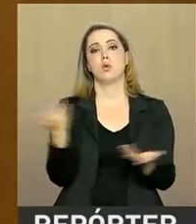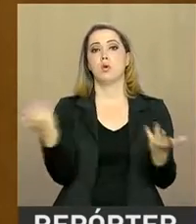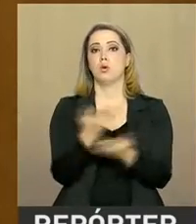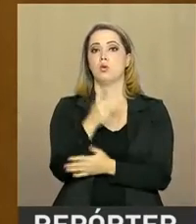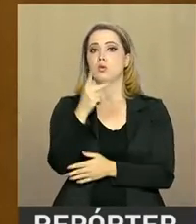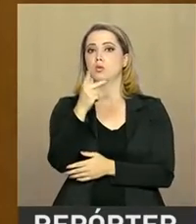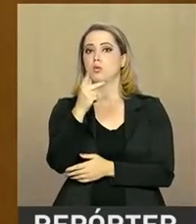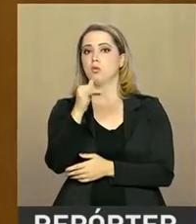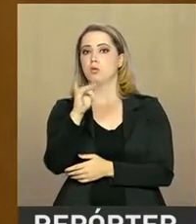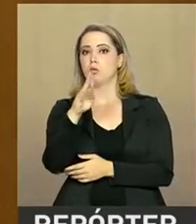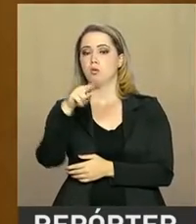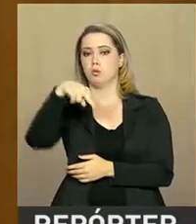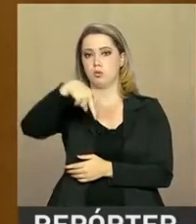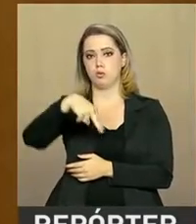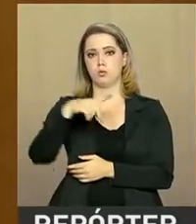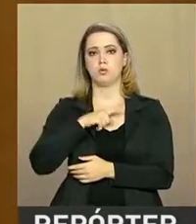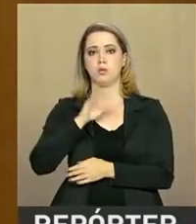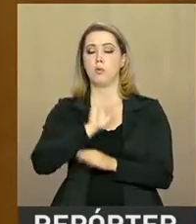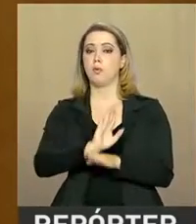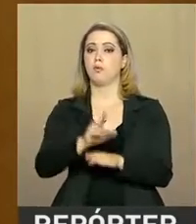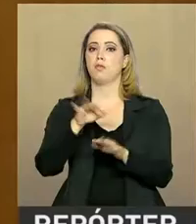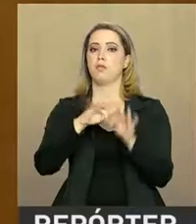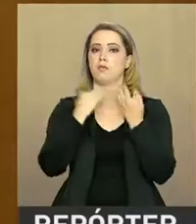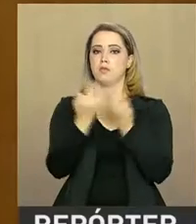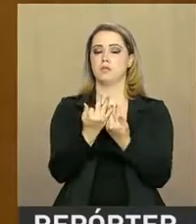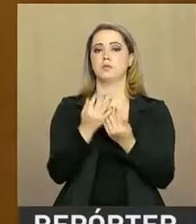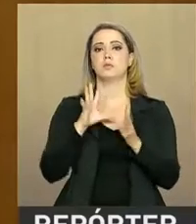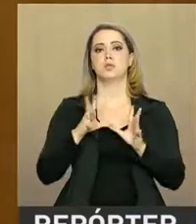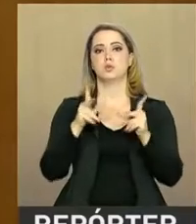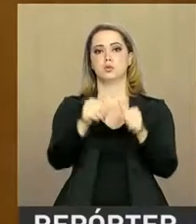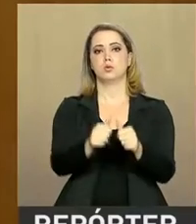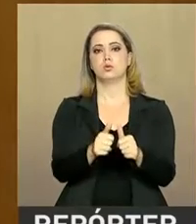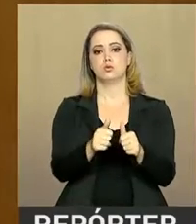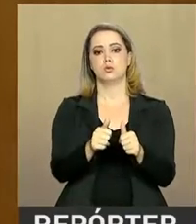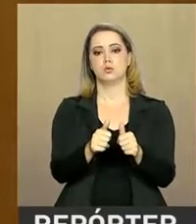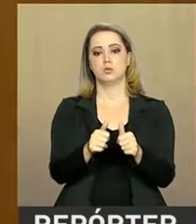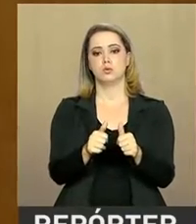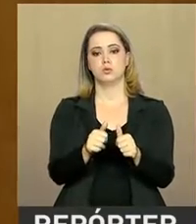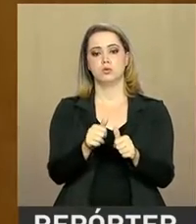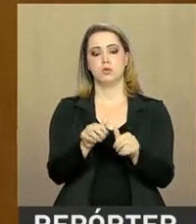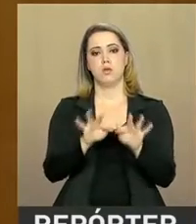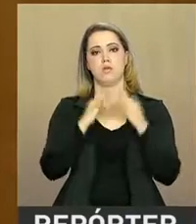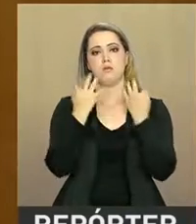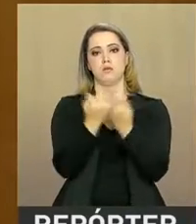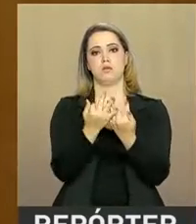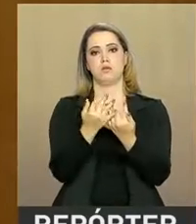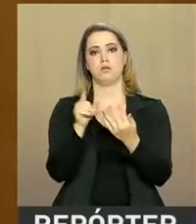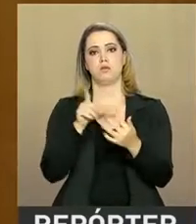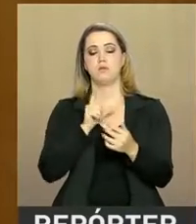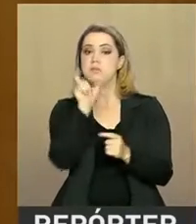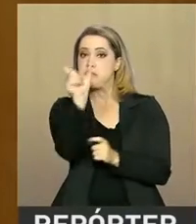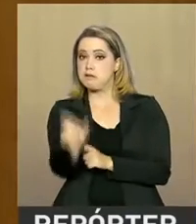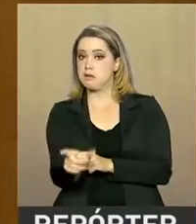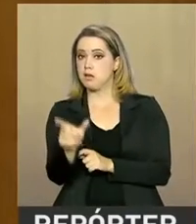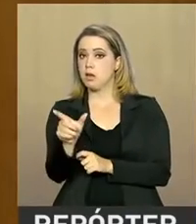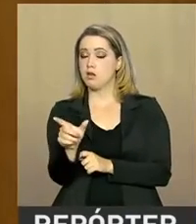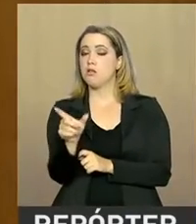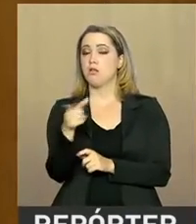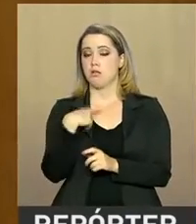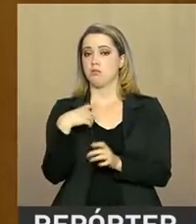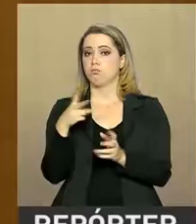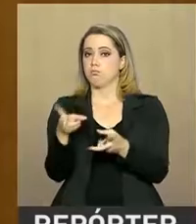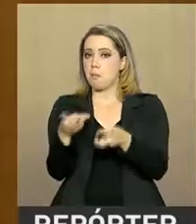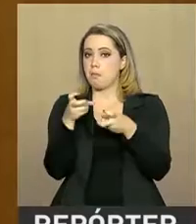atende famílias não necessariamente com o bolsa família mas princípio as famílias conter seu bosta então